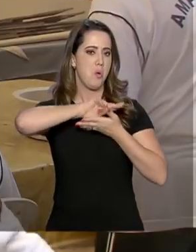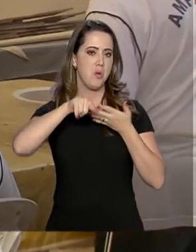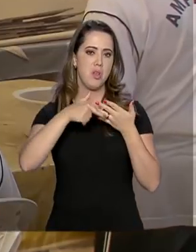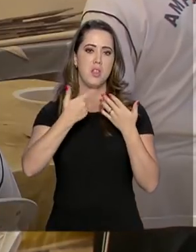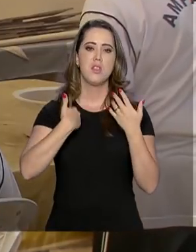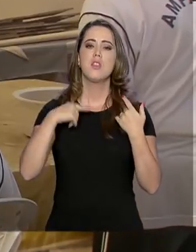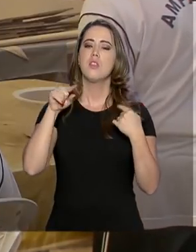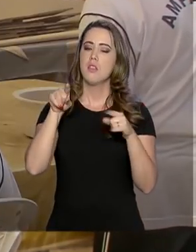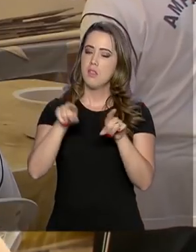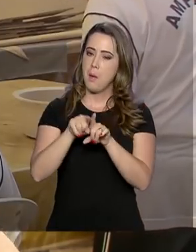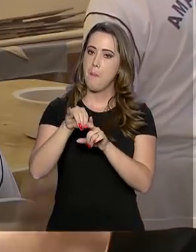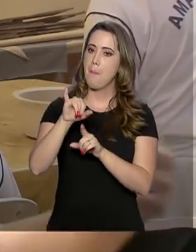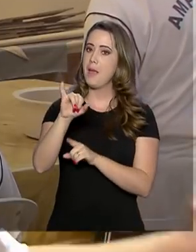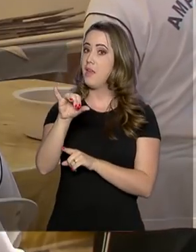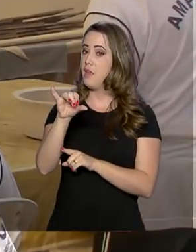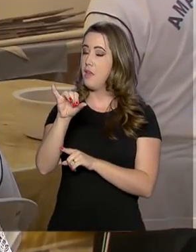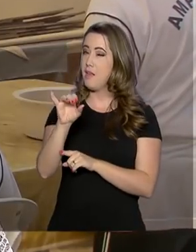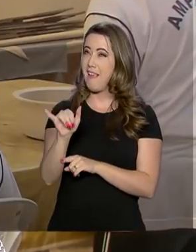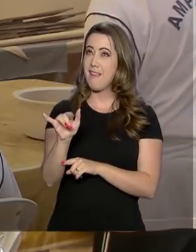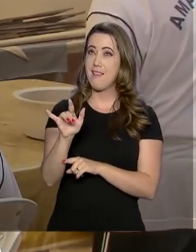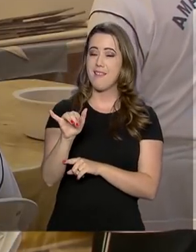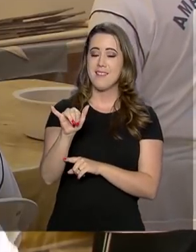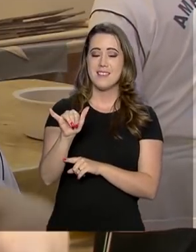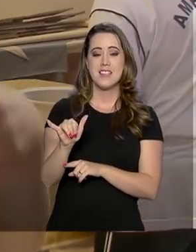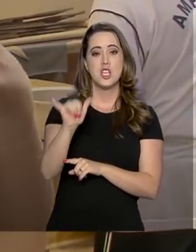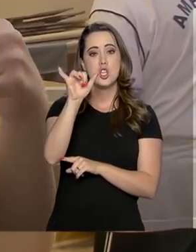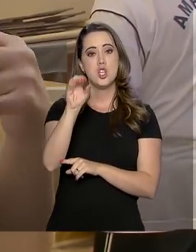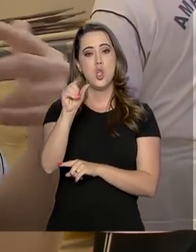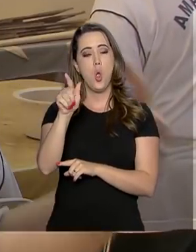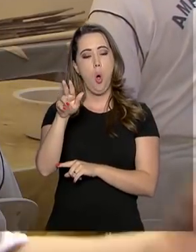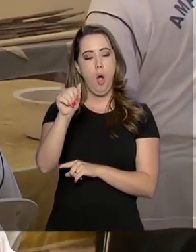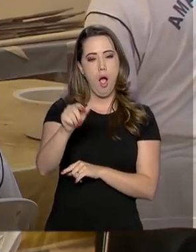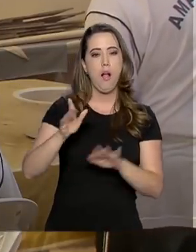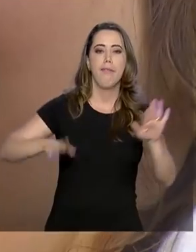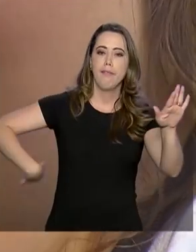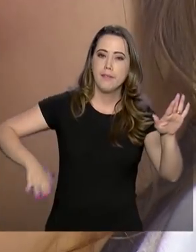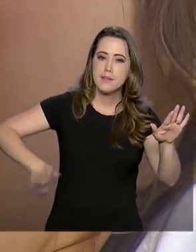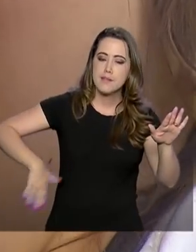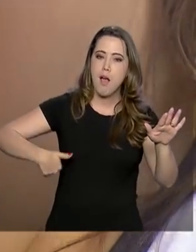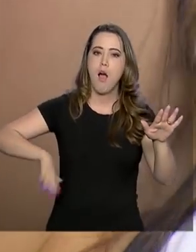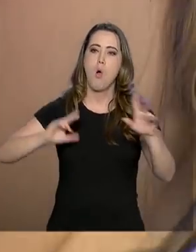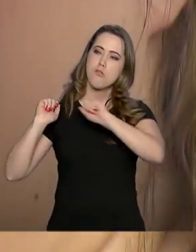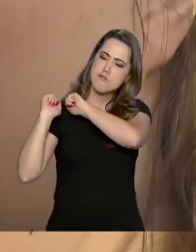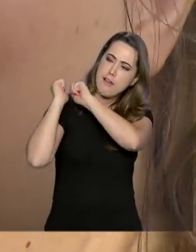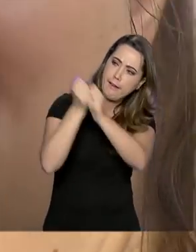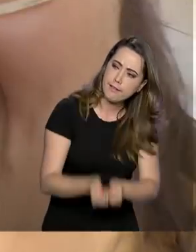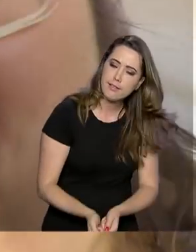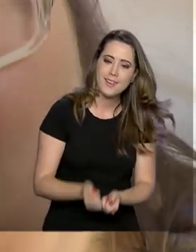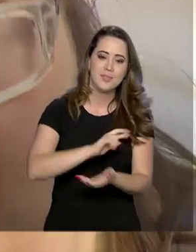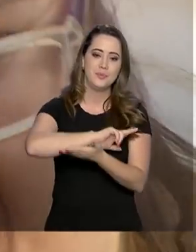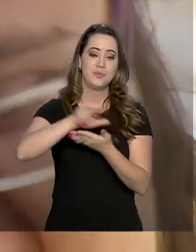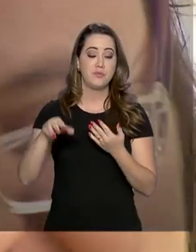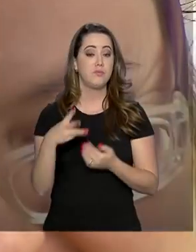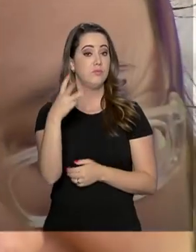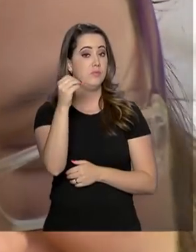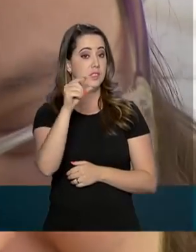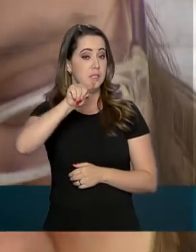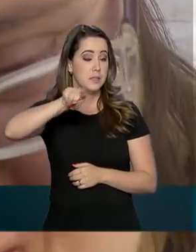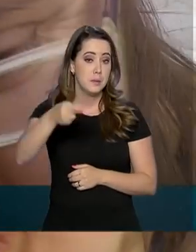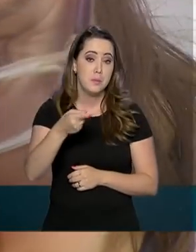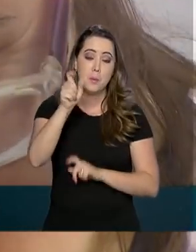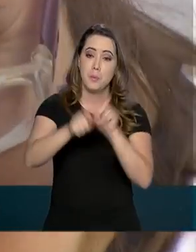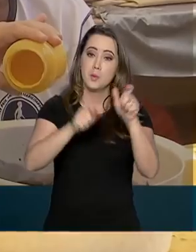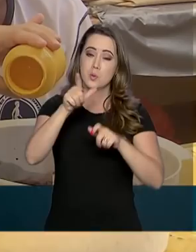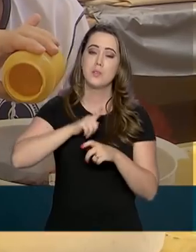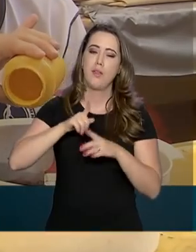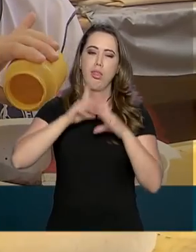yoga também. Natação também, karatê também. Mariana é uma das 300 mil pessoas no Brasil com